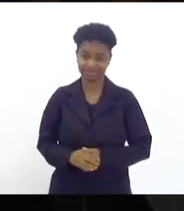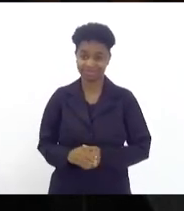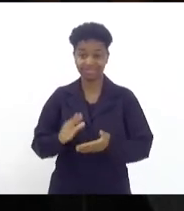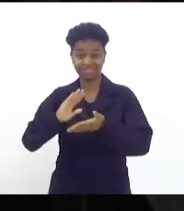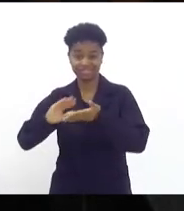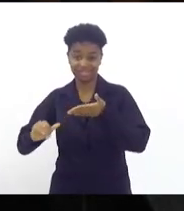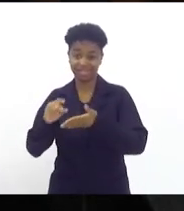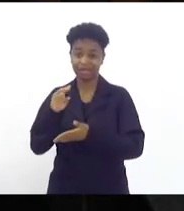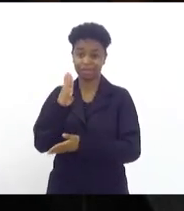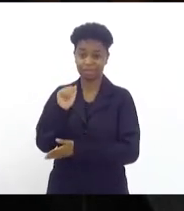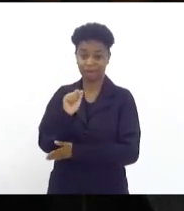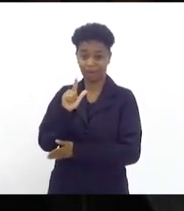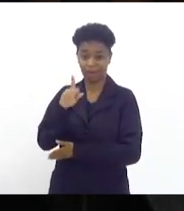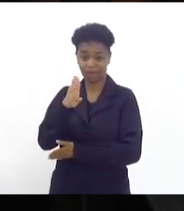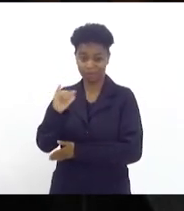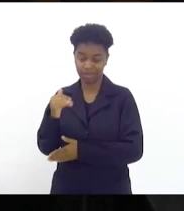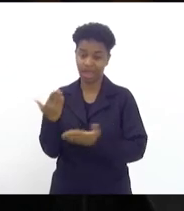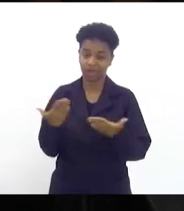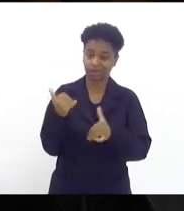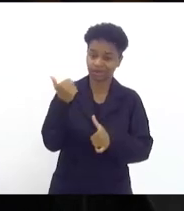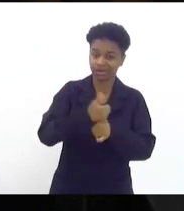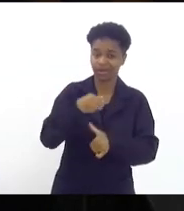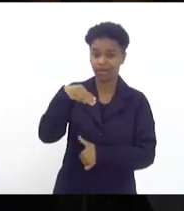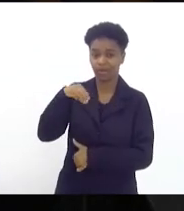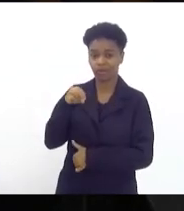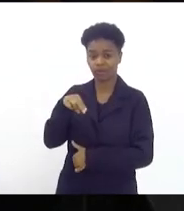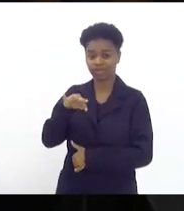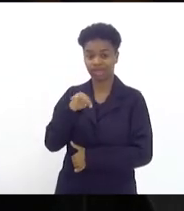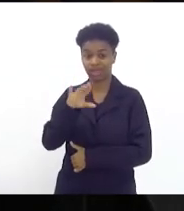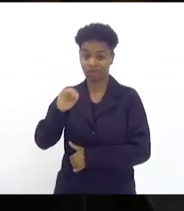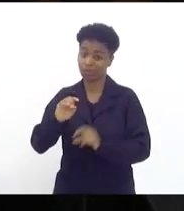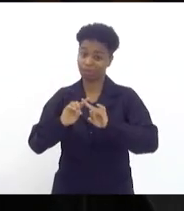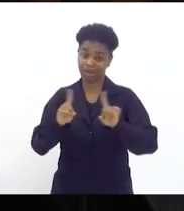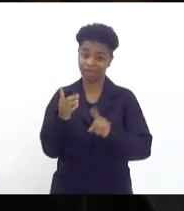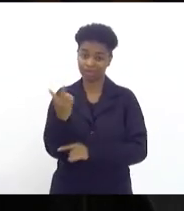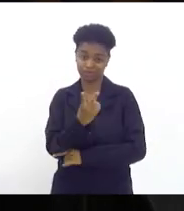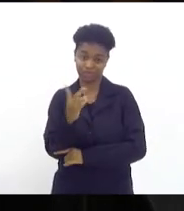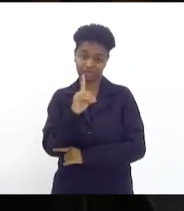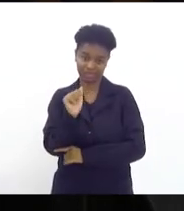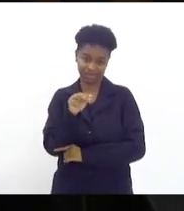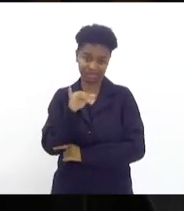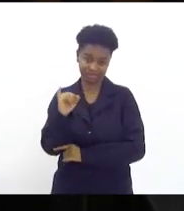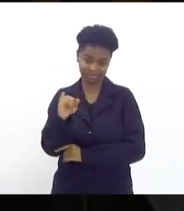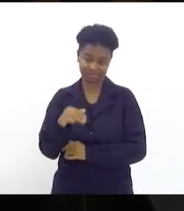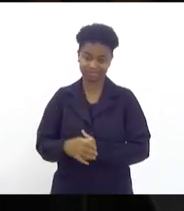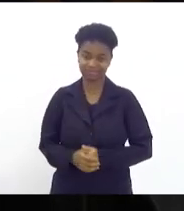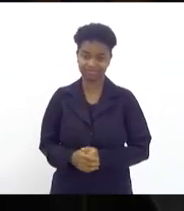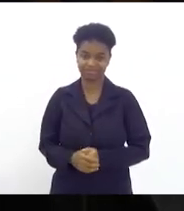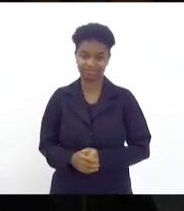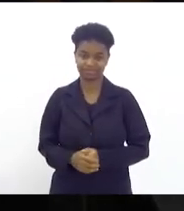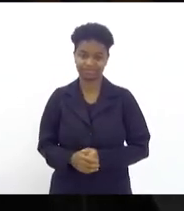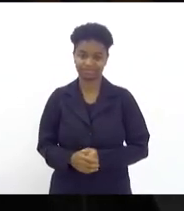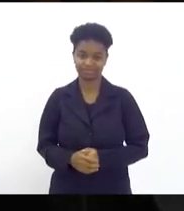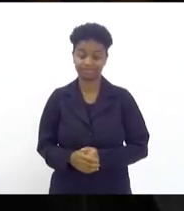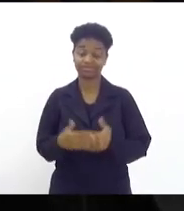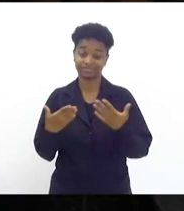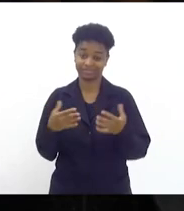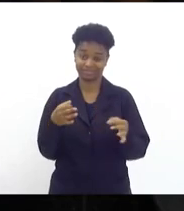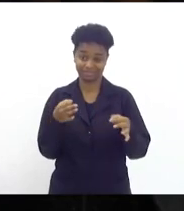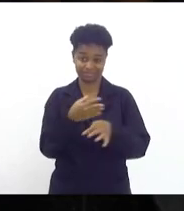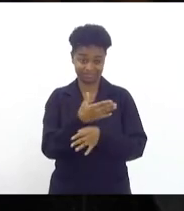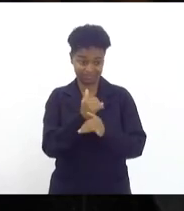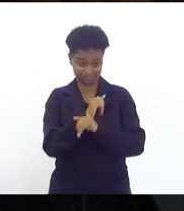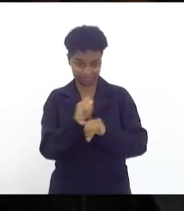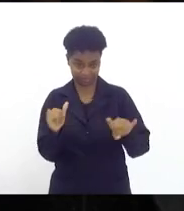a Balbi entrou a Monteiro mas tudo é Dani dito isso